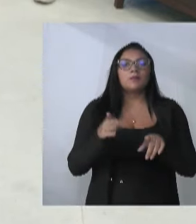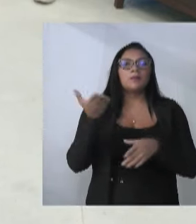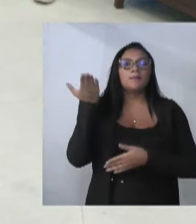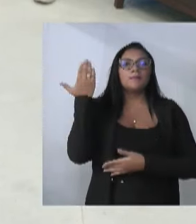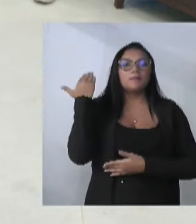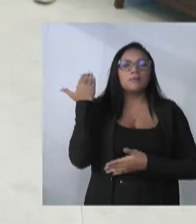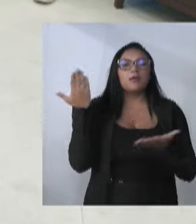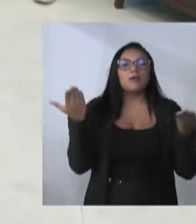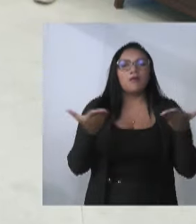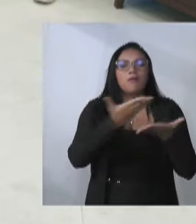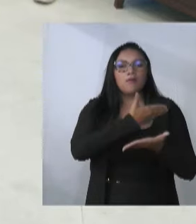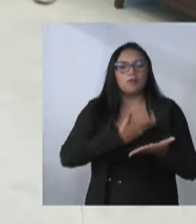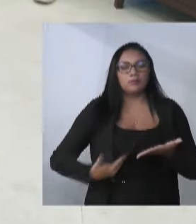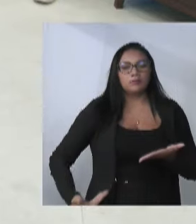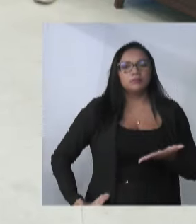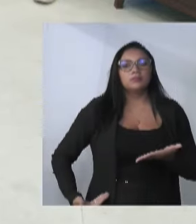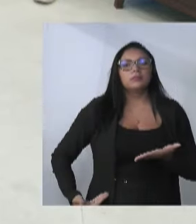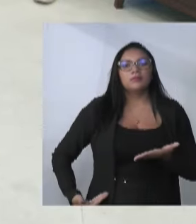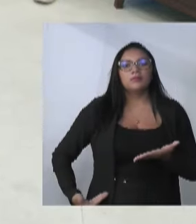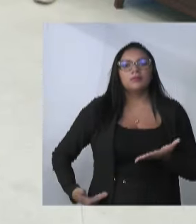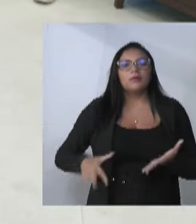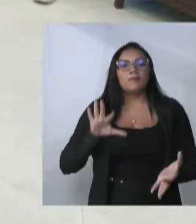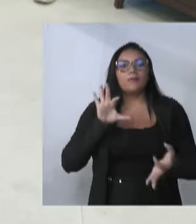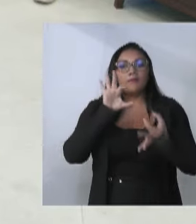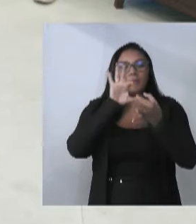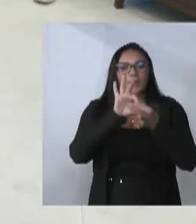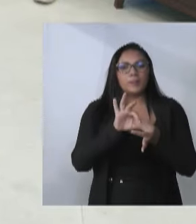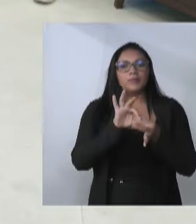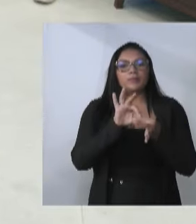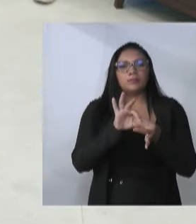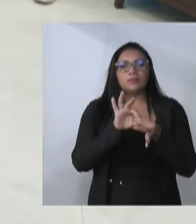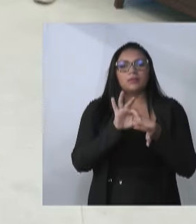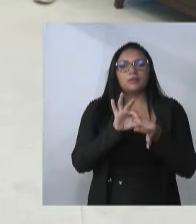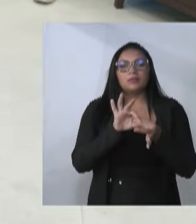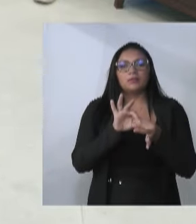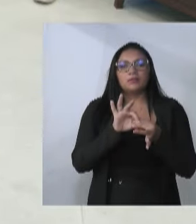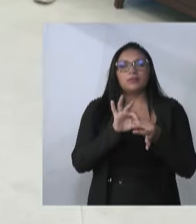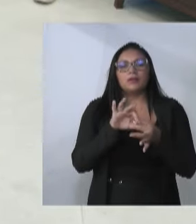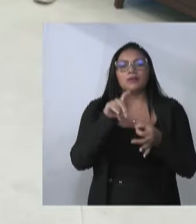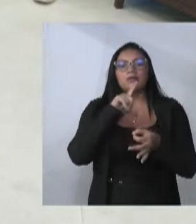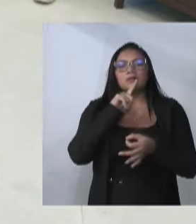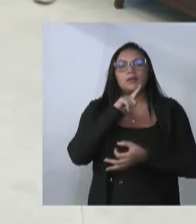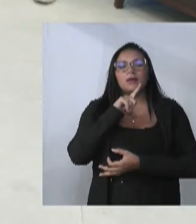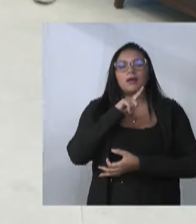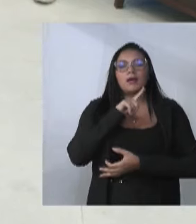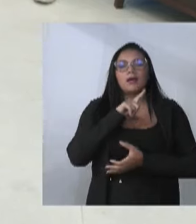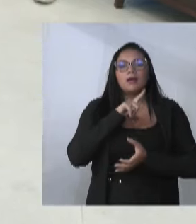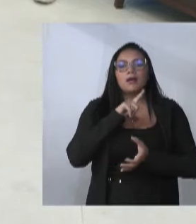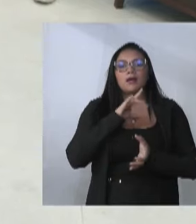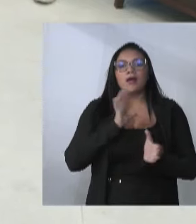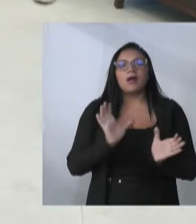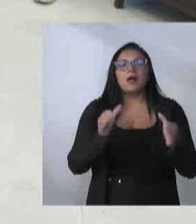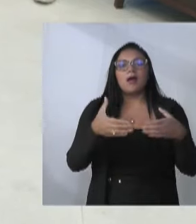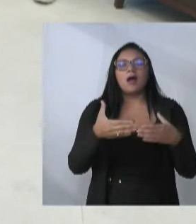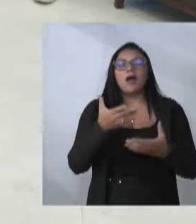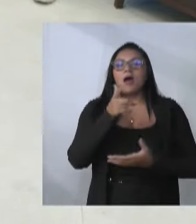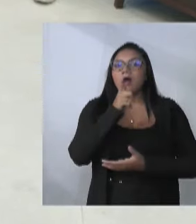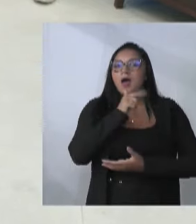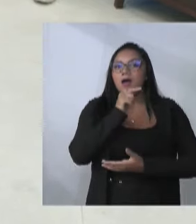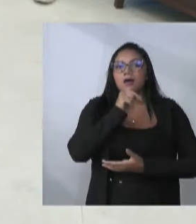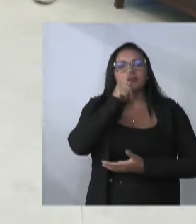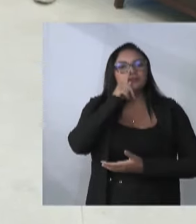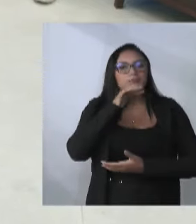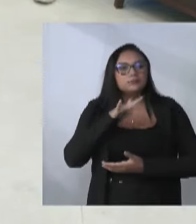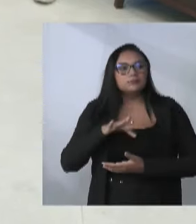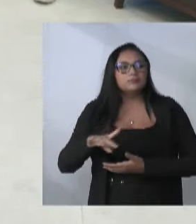governo, para fazer uma integração das águas, a bacia da água, da água do Parnaíba com